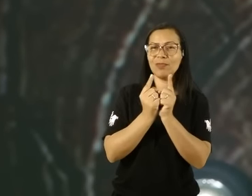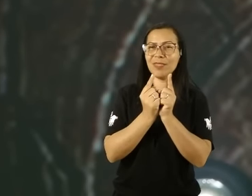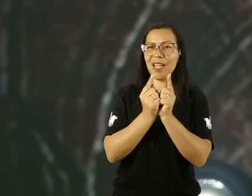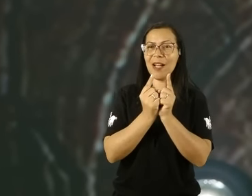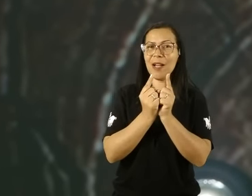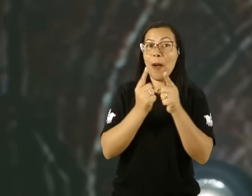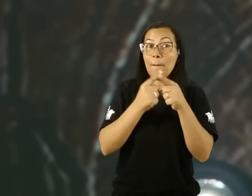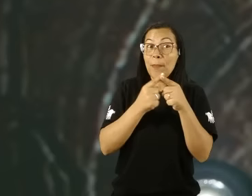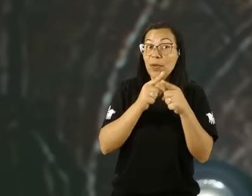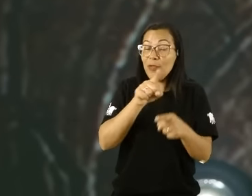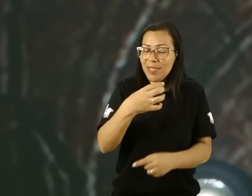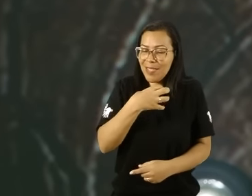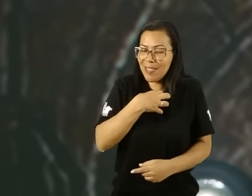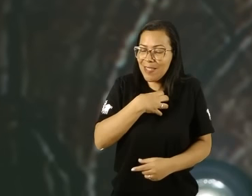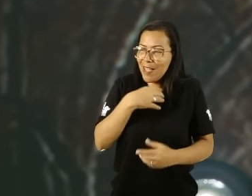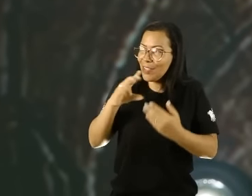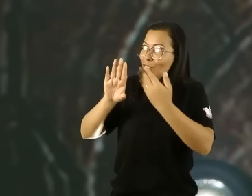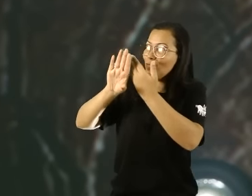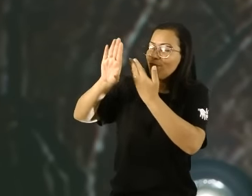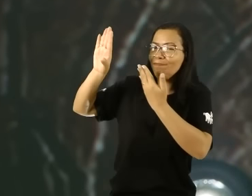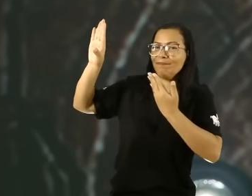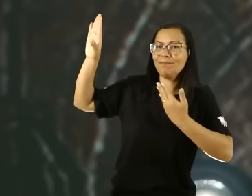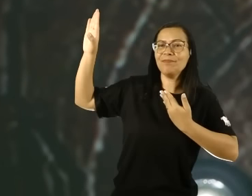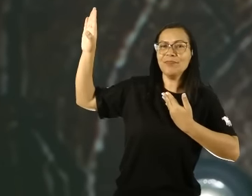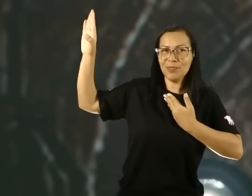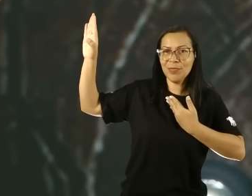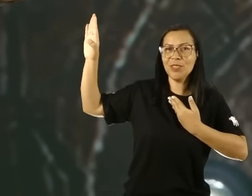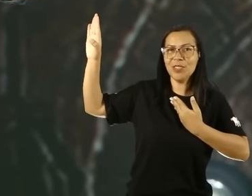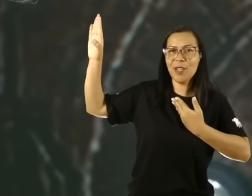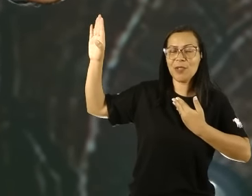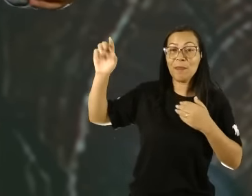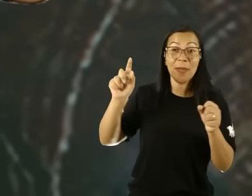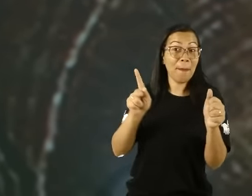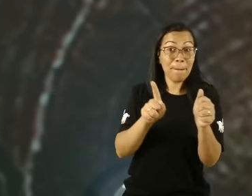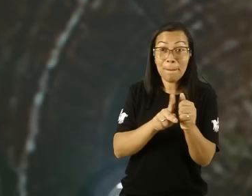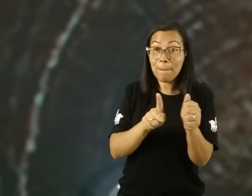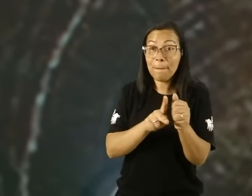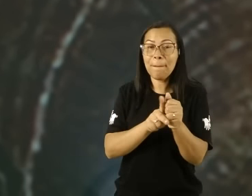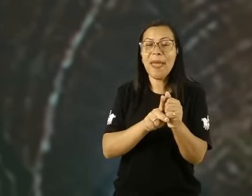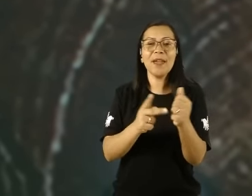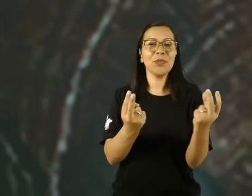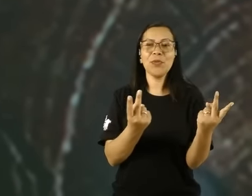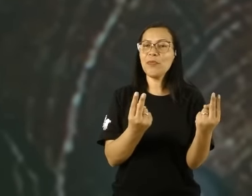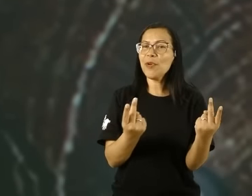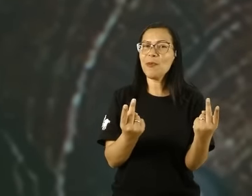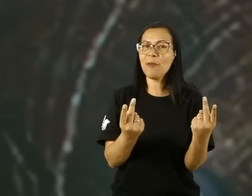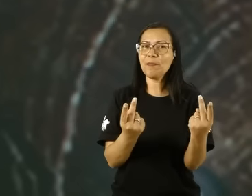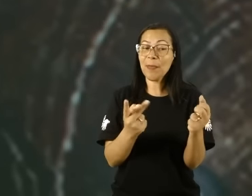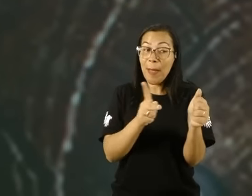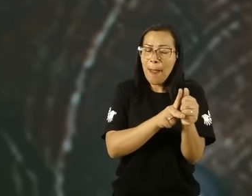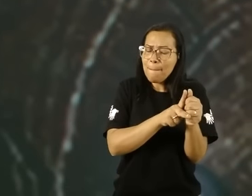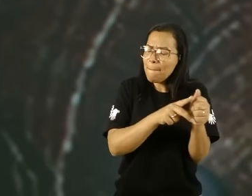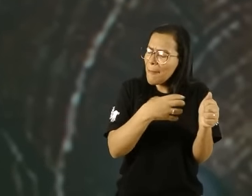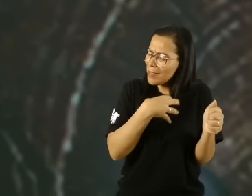vou pescar. Ele fala: ó, me traga a vara, me traga o badejo, me traga as iscas, me arruma um barco, porque basta